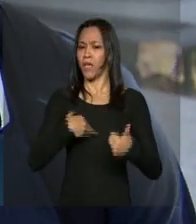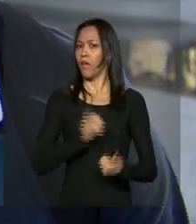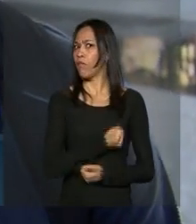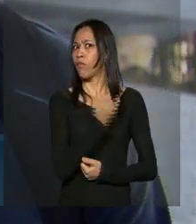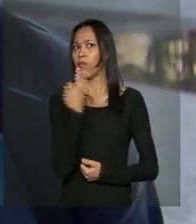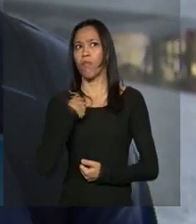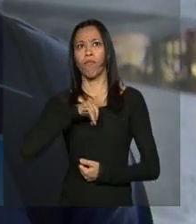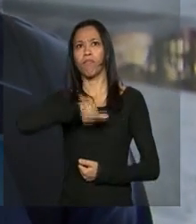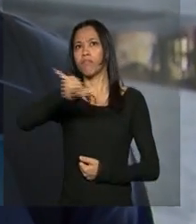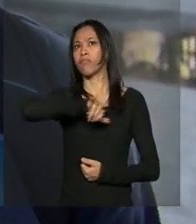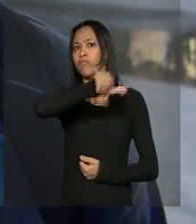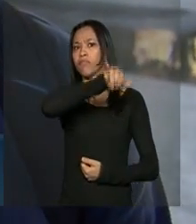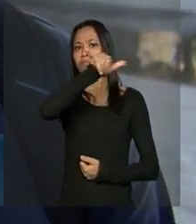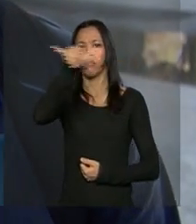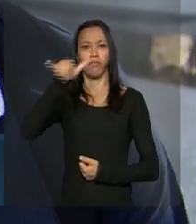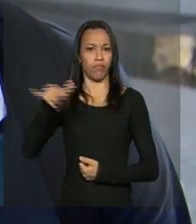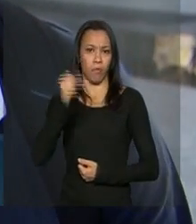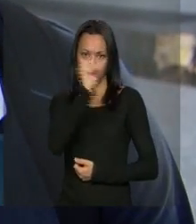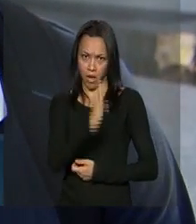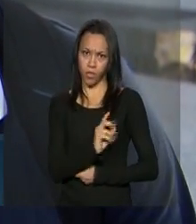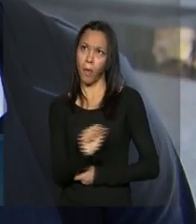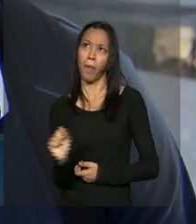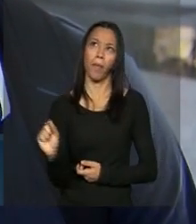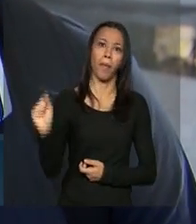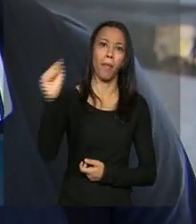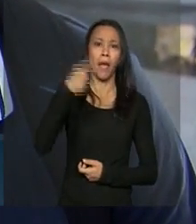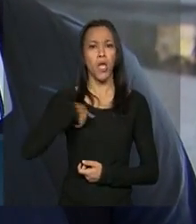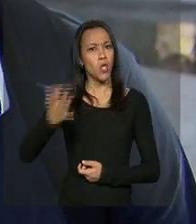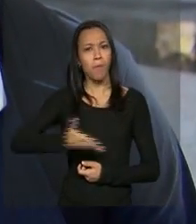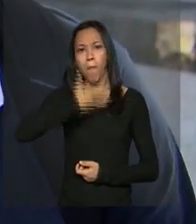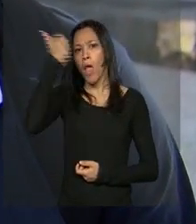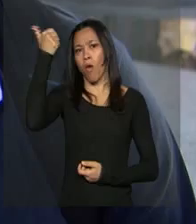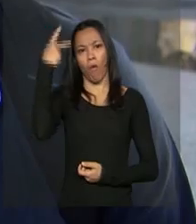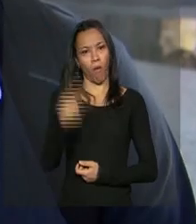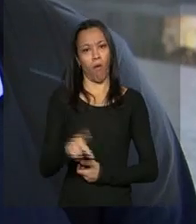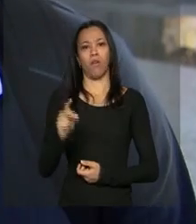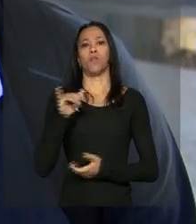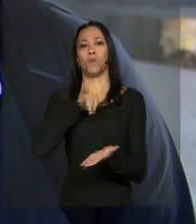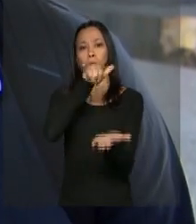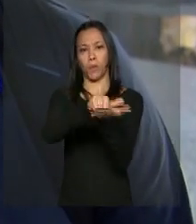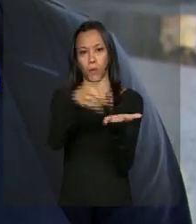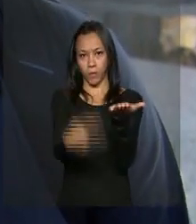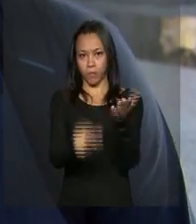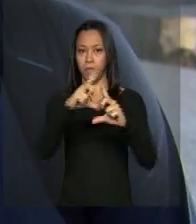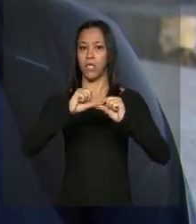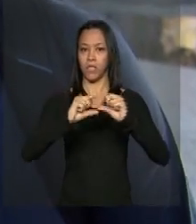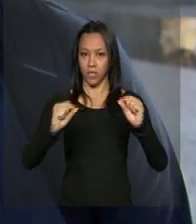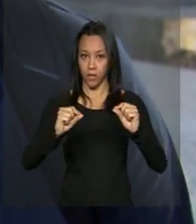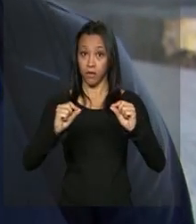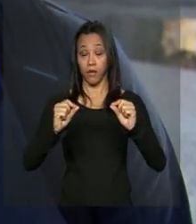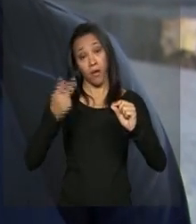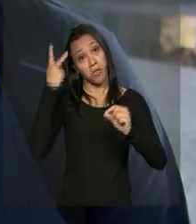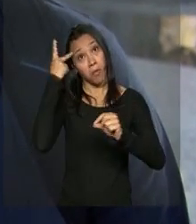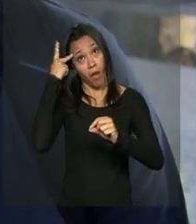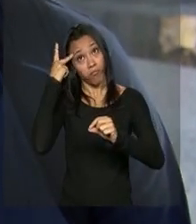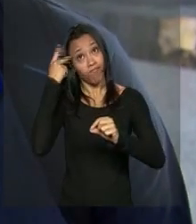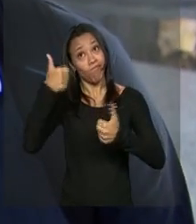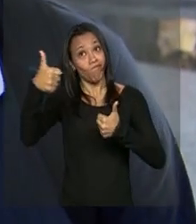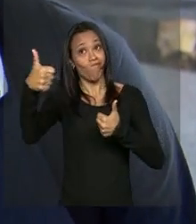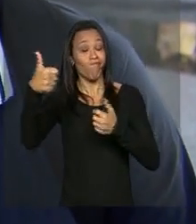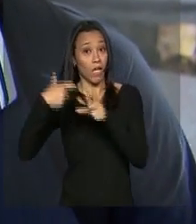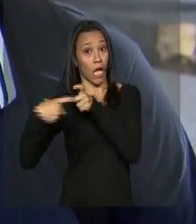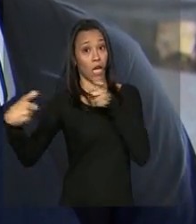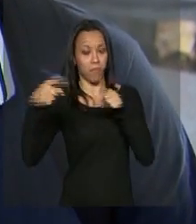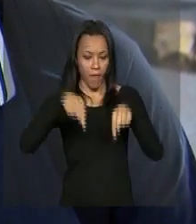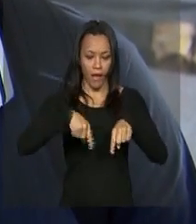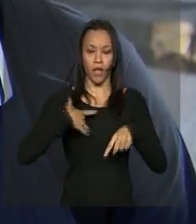pelo Brasil e eu vejo um dos melhores aeroportos que nós temos ainda. Guarulhos pode ser grande, mas ele aqui é